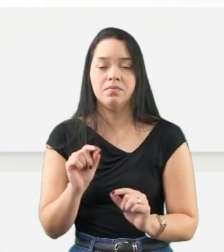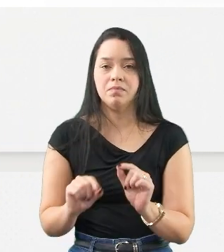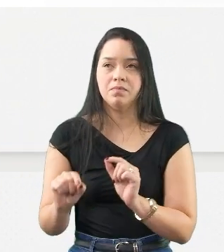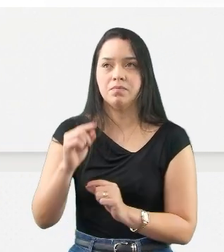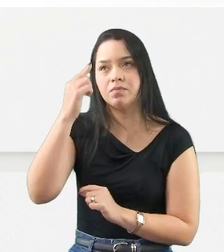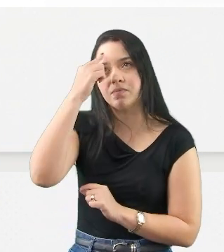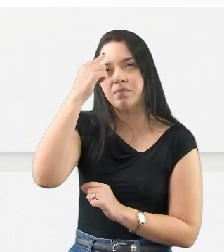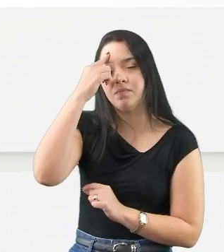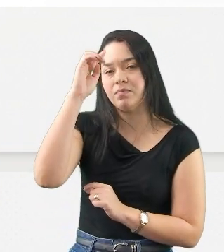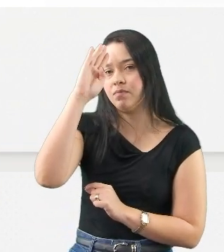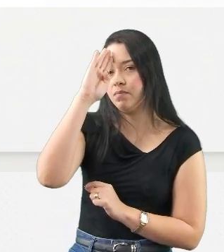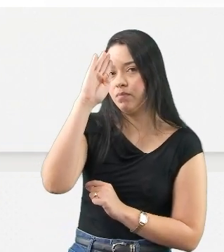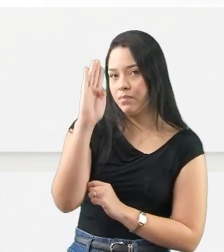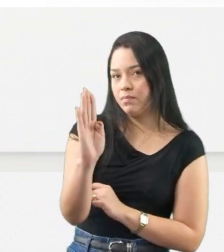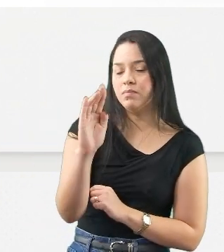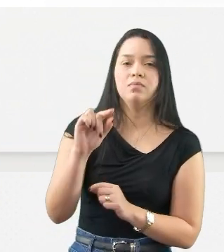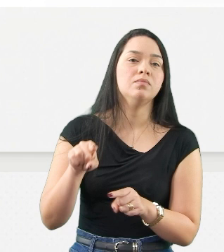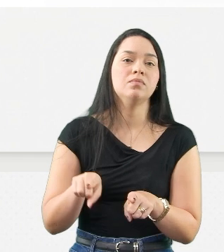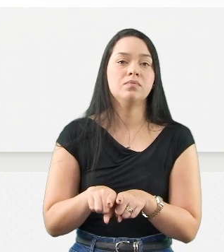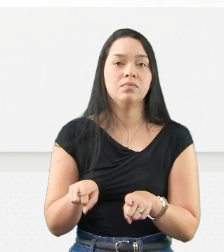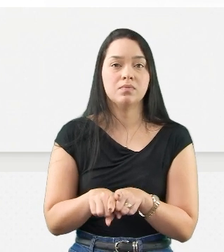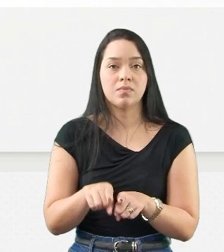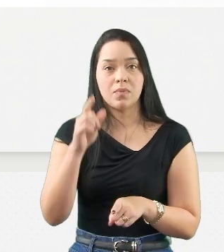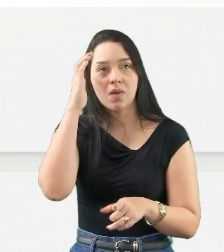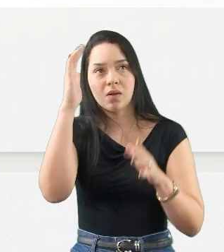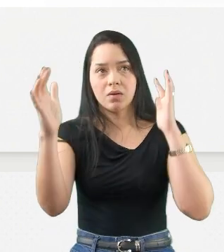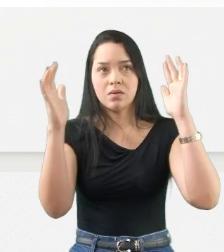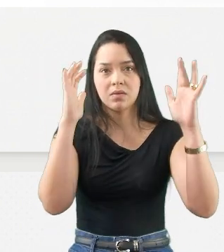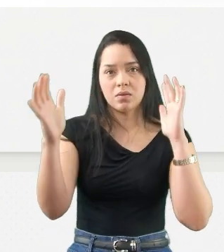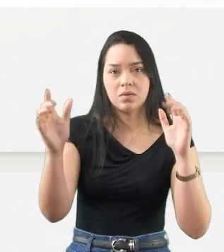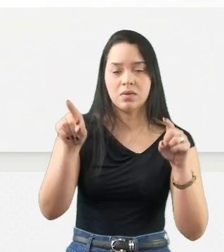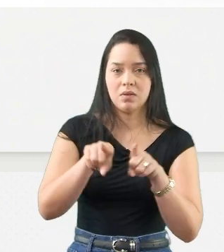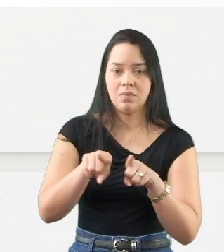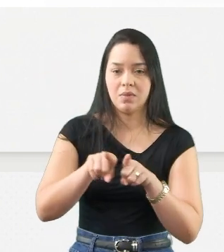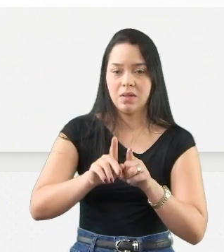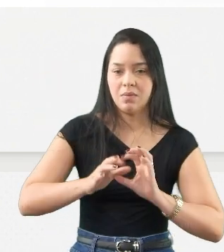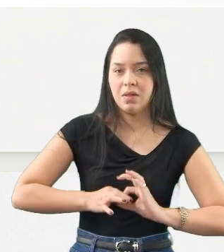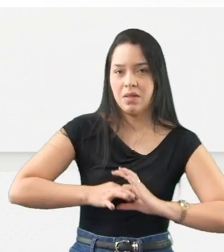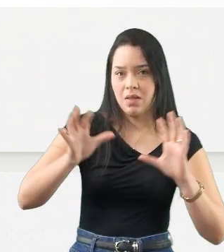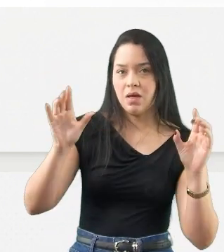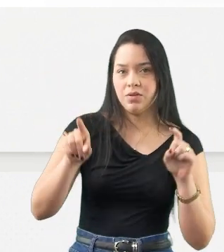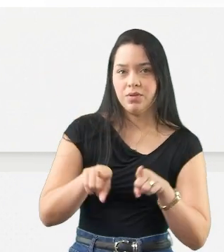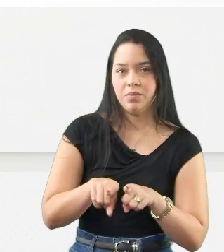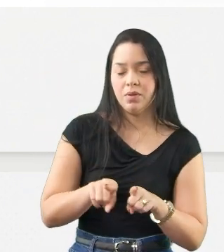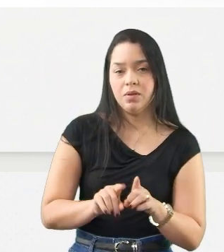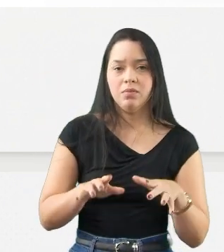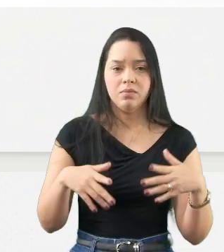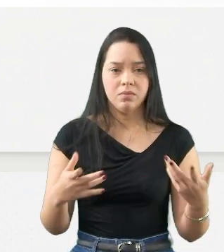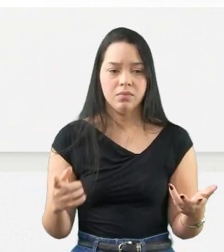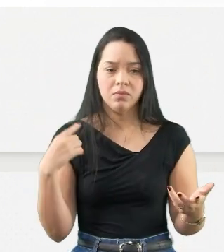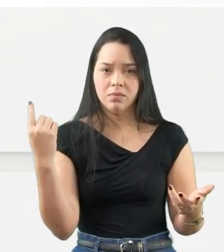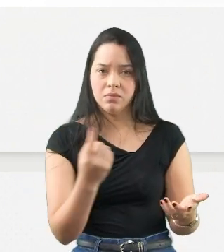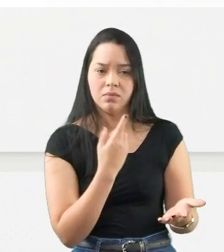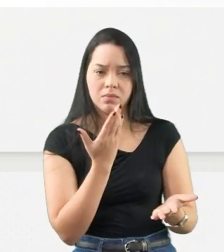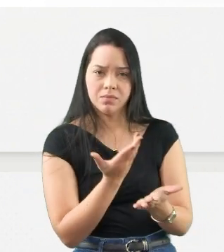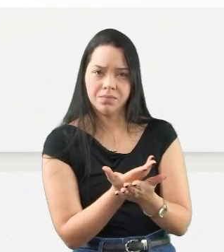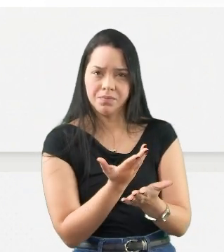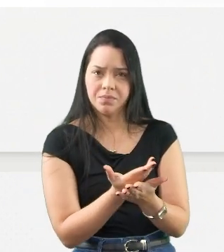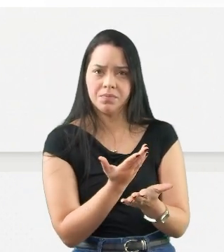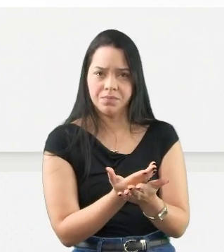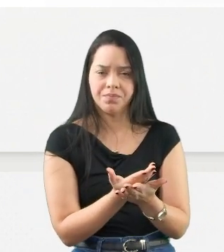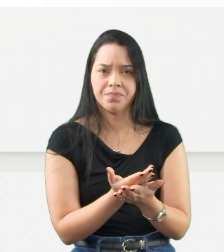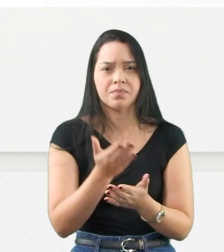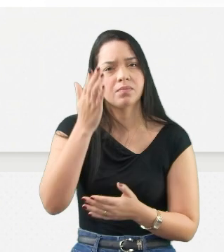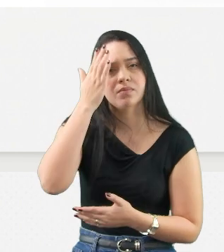ideia principal da arte, da subjetividade, da liberdade de expressão do autor. Então, quando a gente estuda literatura, a